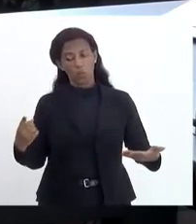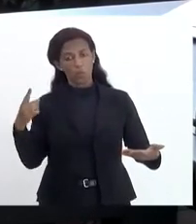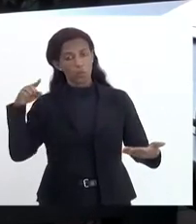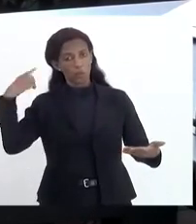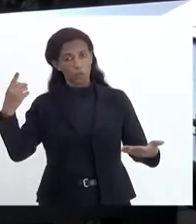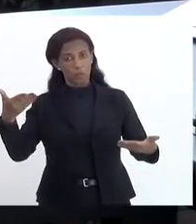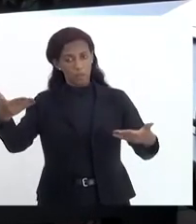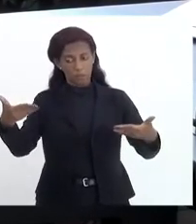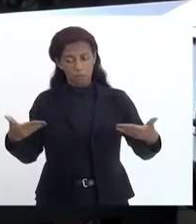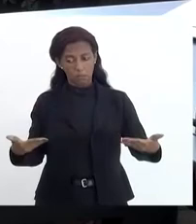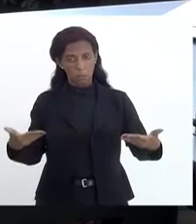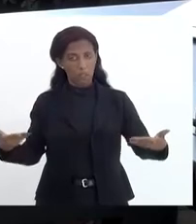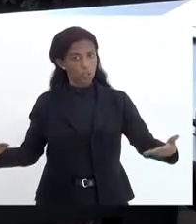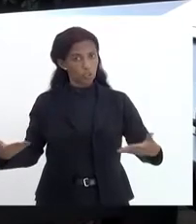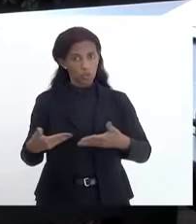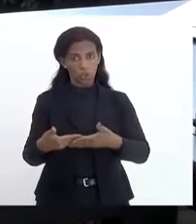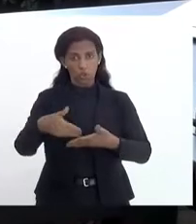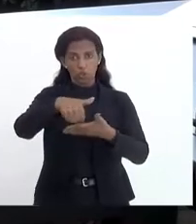junta tudo.